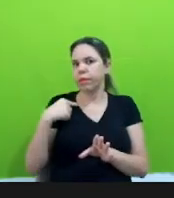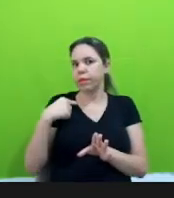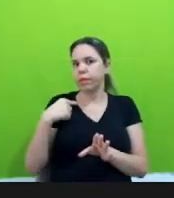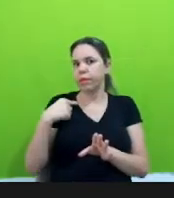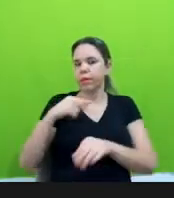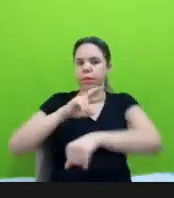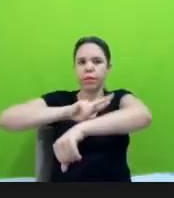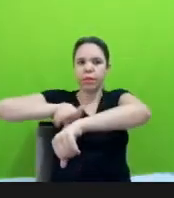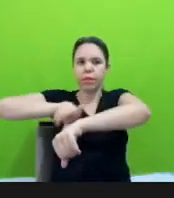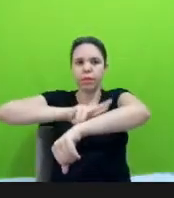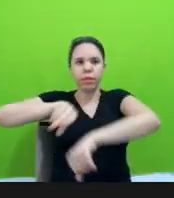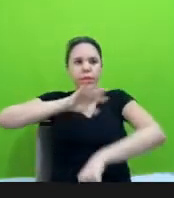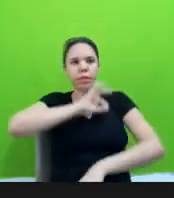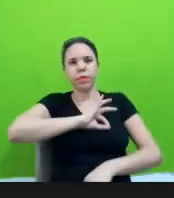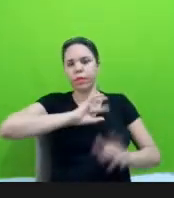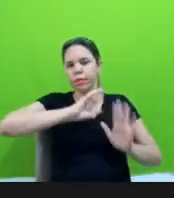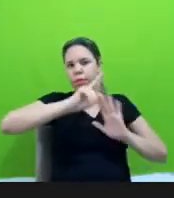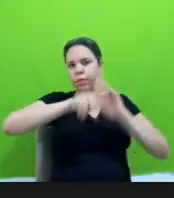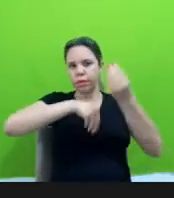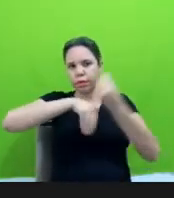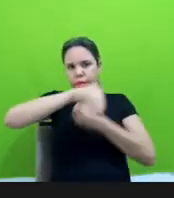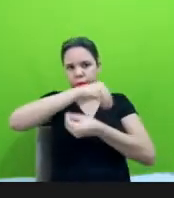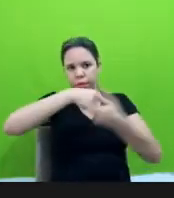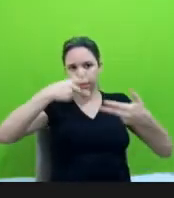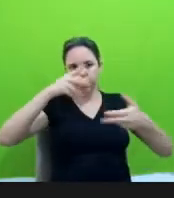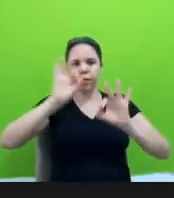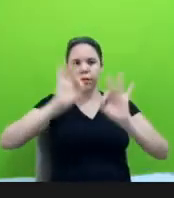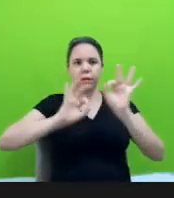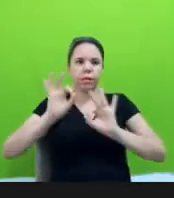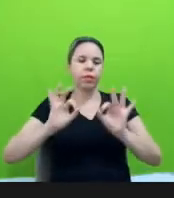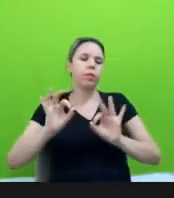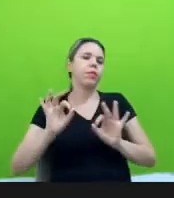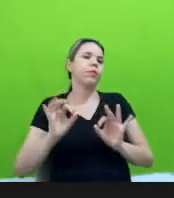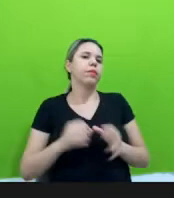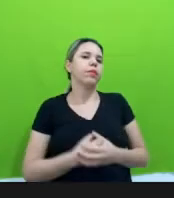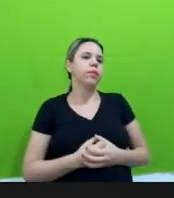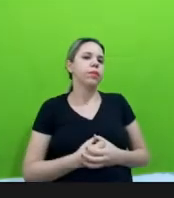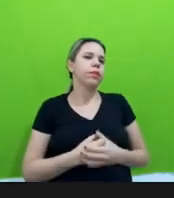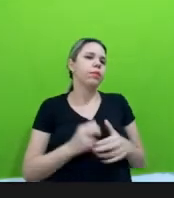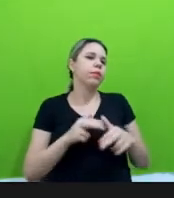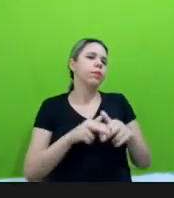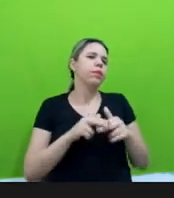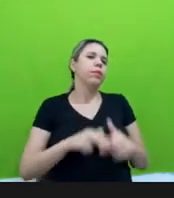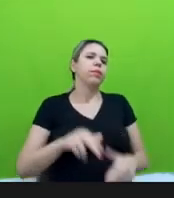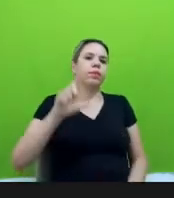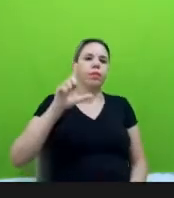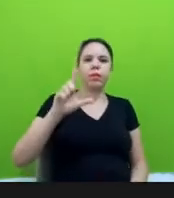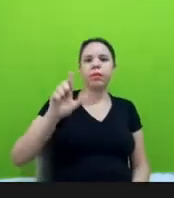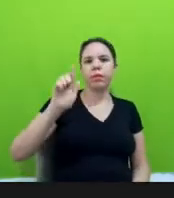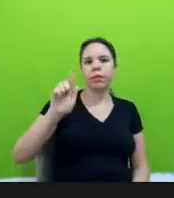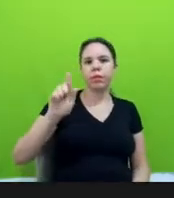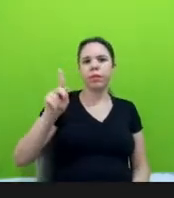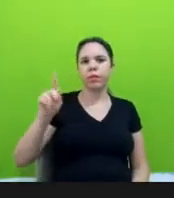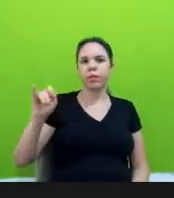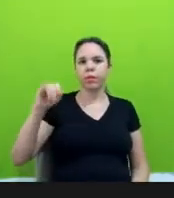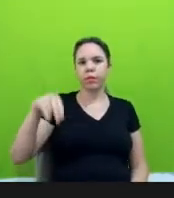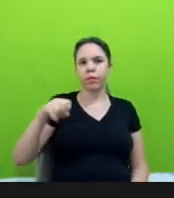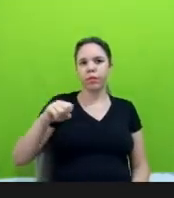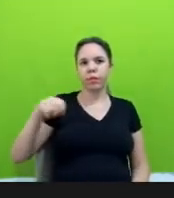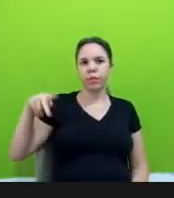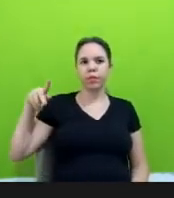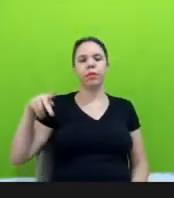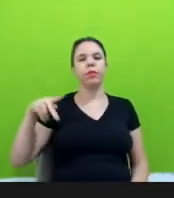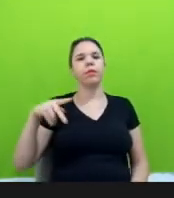por renda, enfim, fazer cruzamentos mais elaborados. Por conta da LGPD, o INEP tirou do ar vários